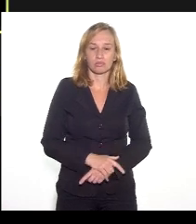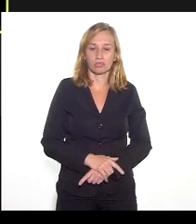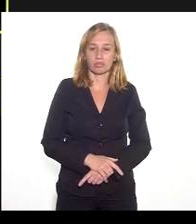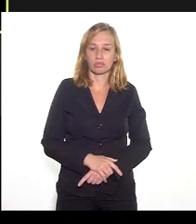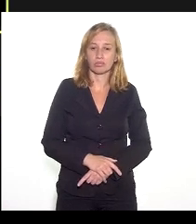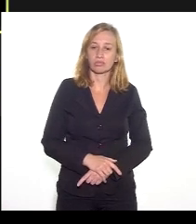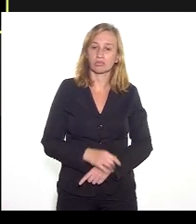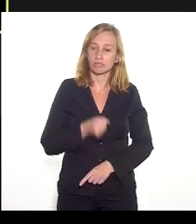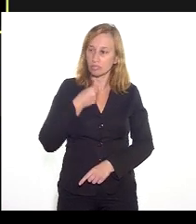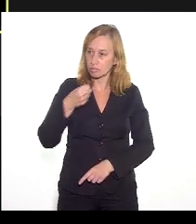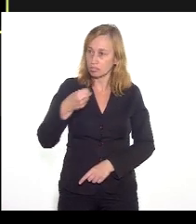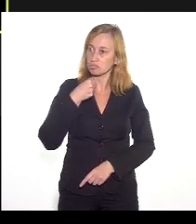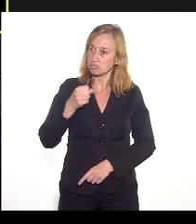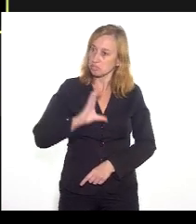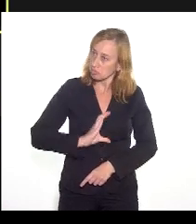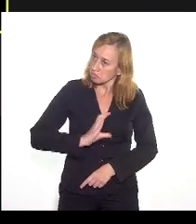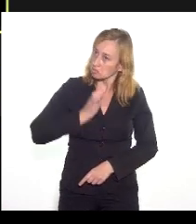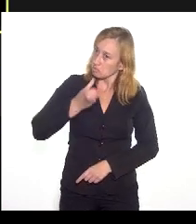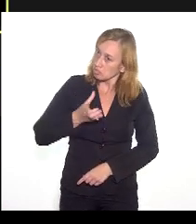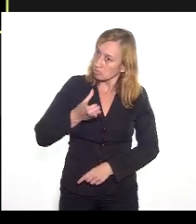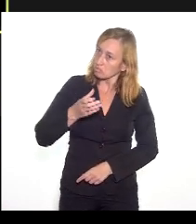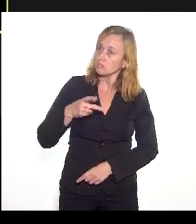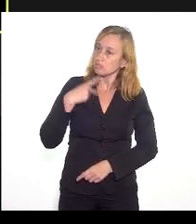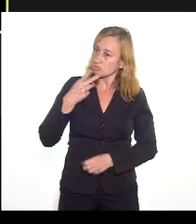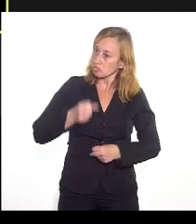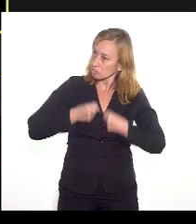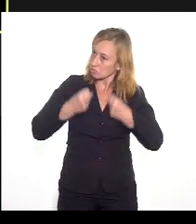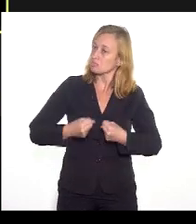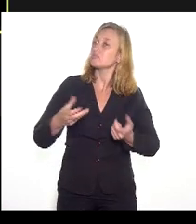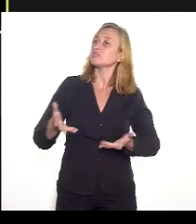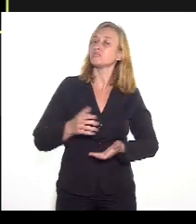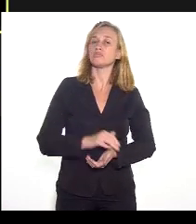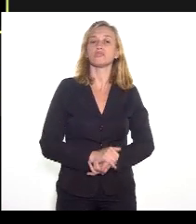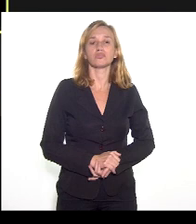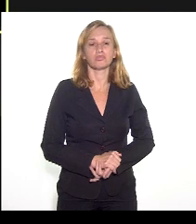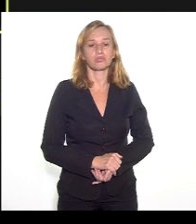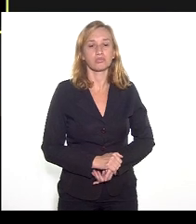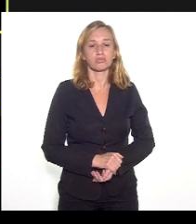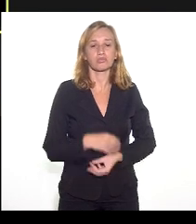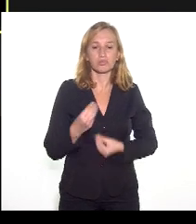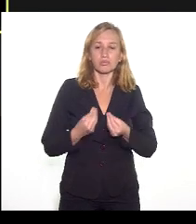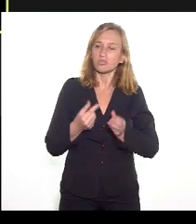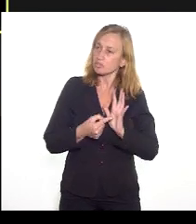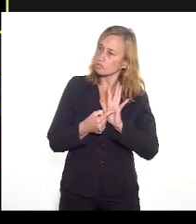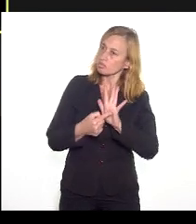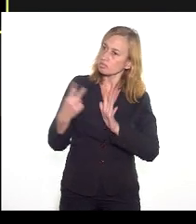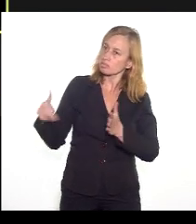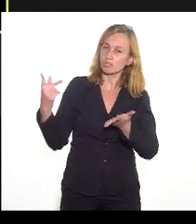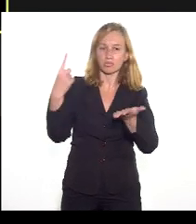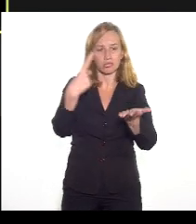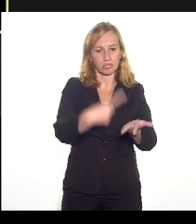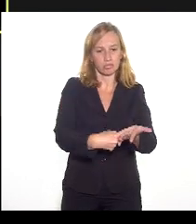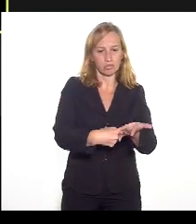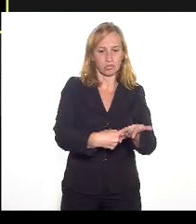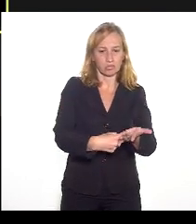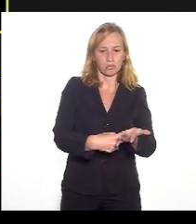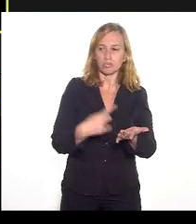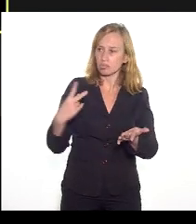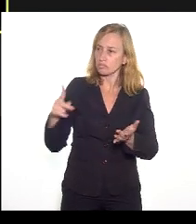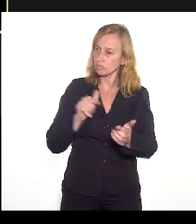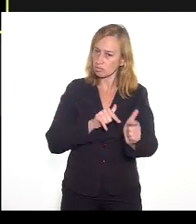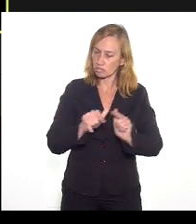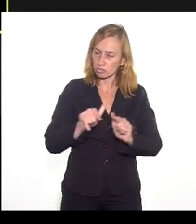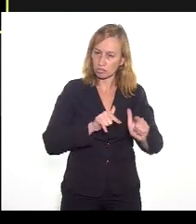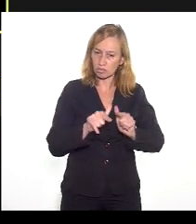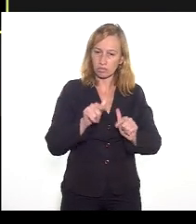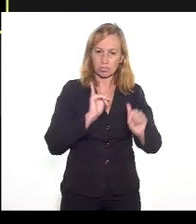eu cumprimento pela coragem, pela firmeza, pela maneira como demonstrou compromisso com seu ofício